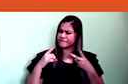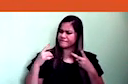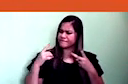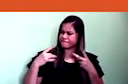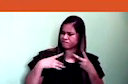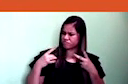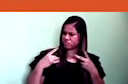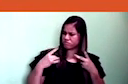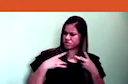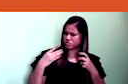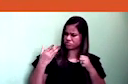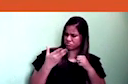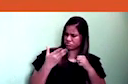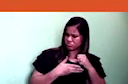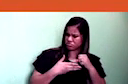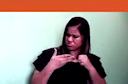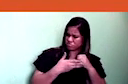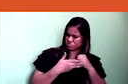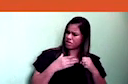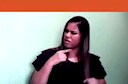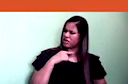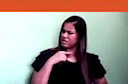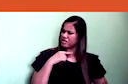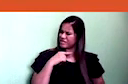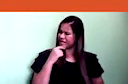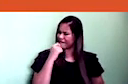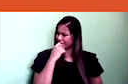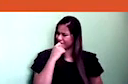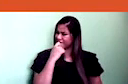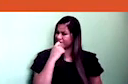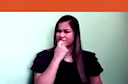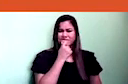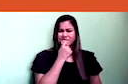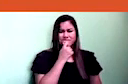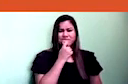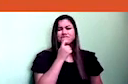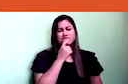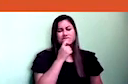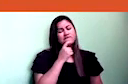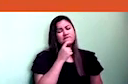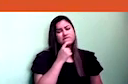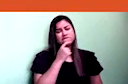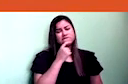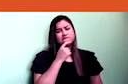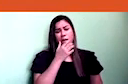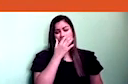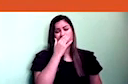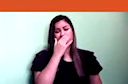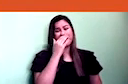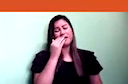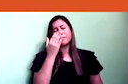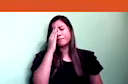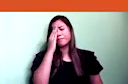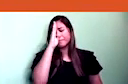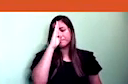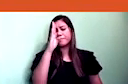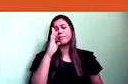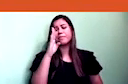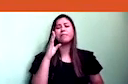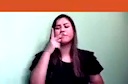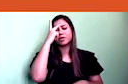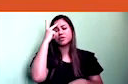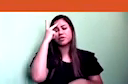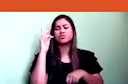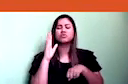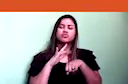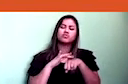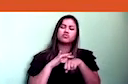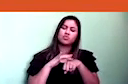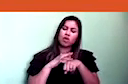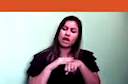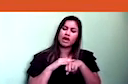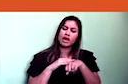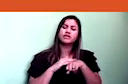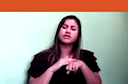gente precisa, né? Principalmente pessoas que estão acometidas de algum tipo de adoecimento mental, como uma depressão, por